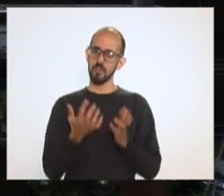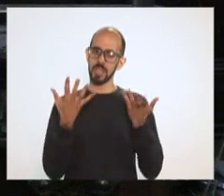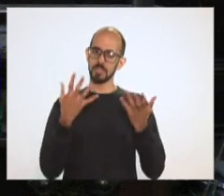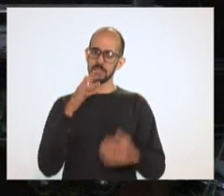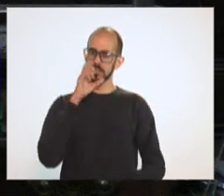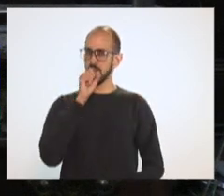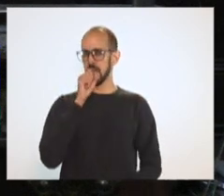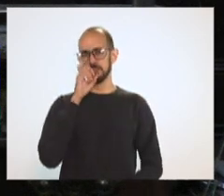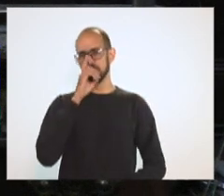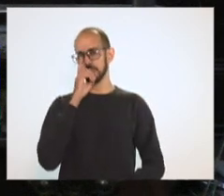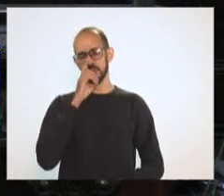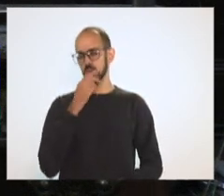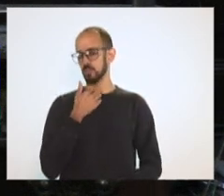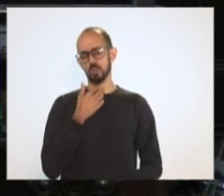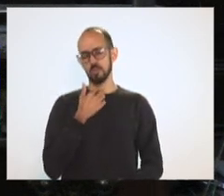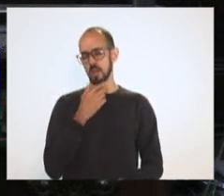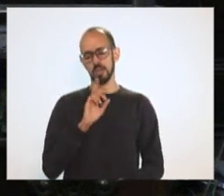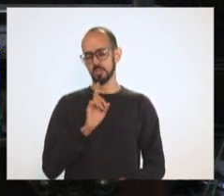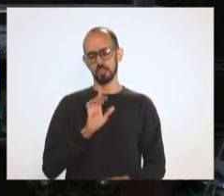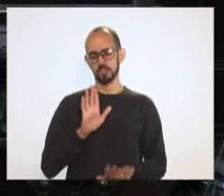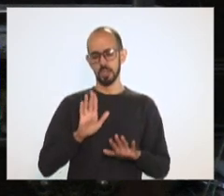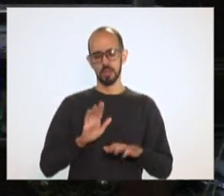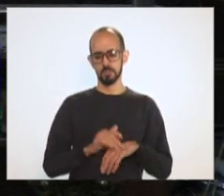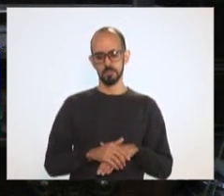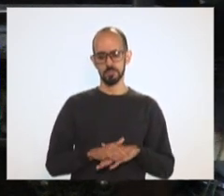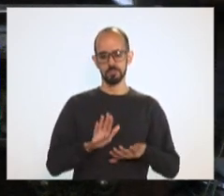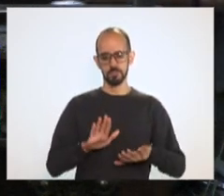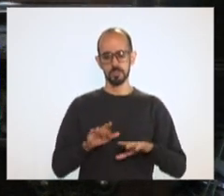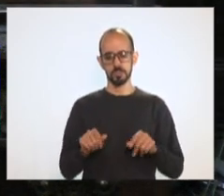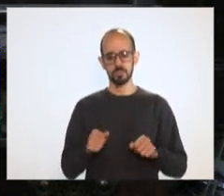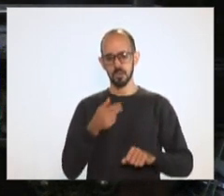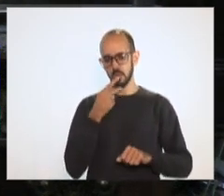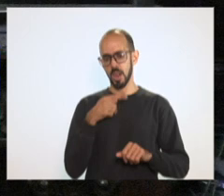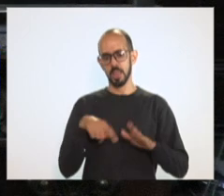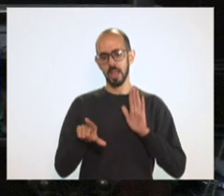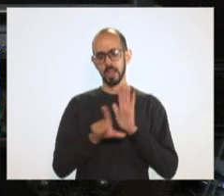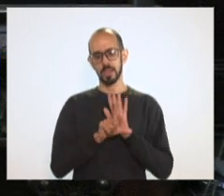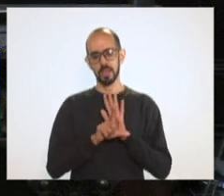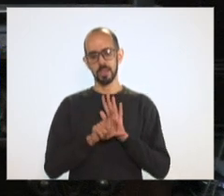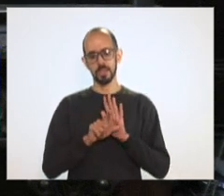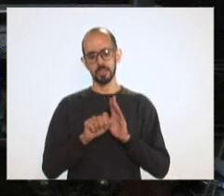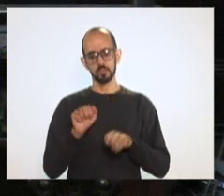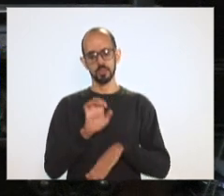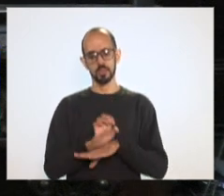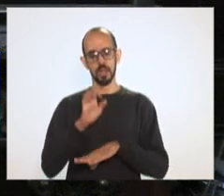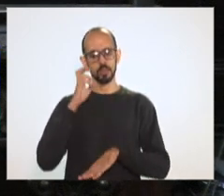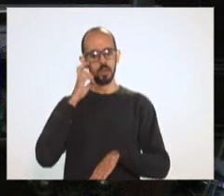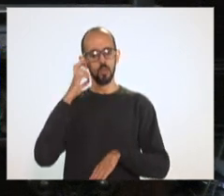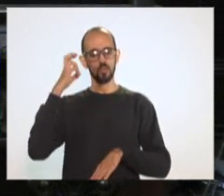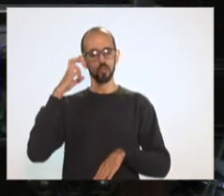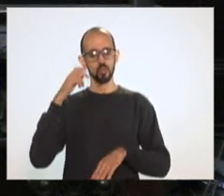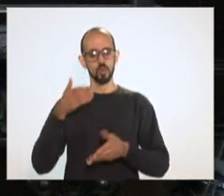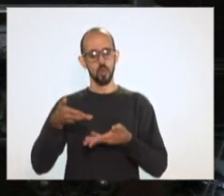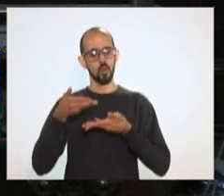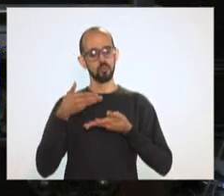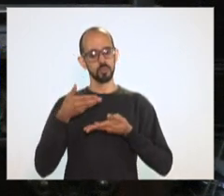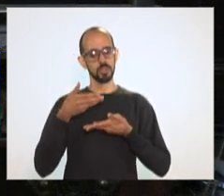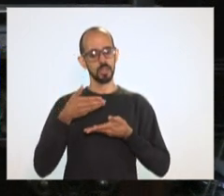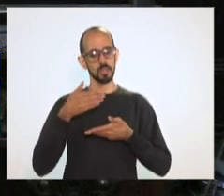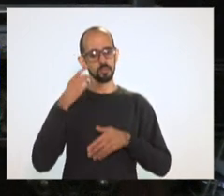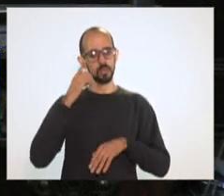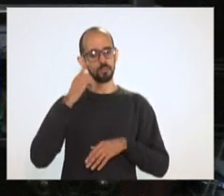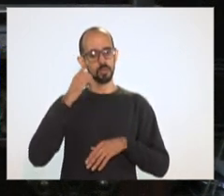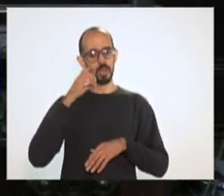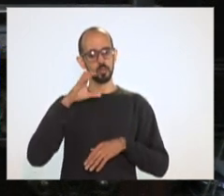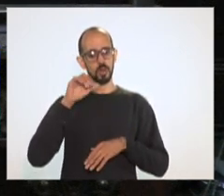e por falar na lei estadual da cultura eu lembro bem que eu convidei o deputado Carlos Mink e o deputado